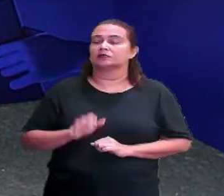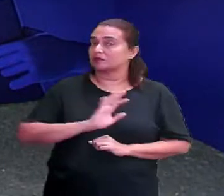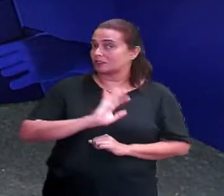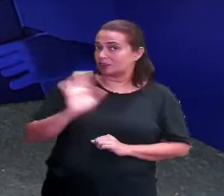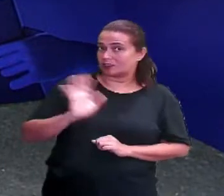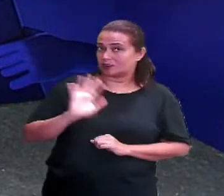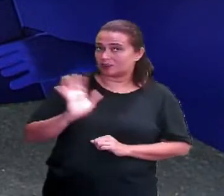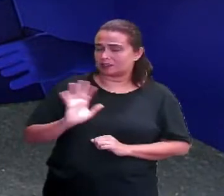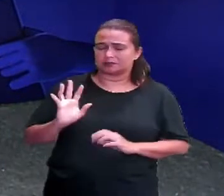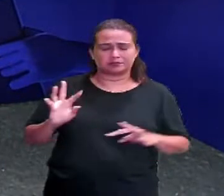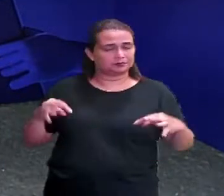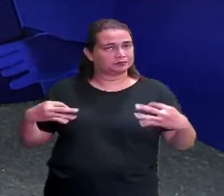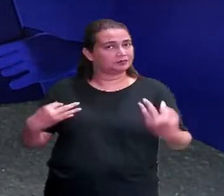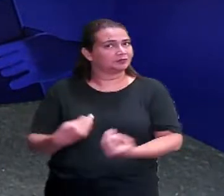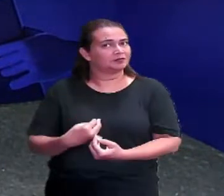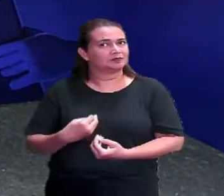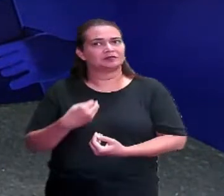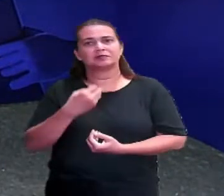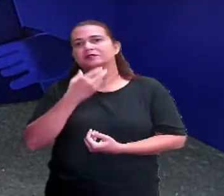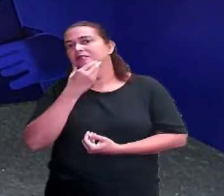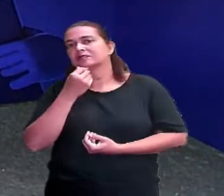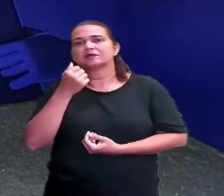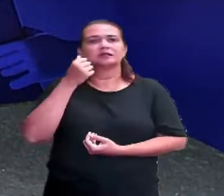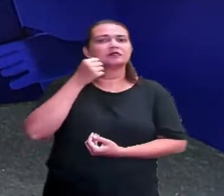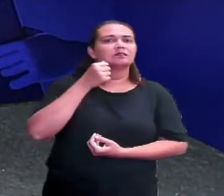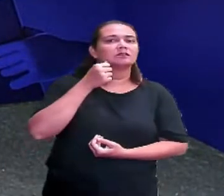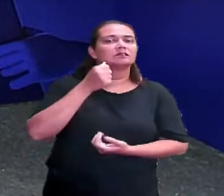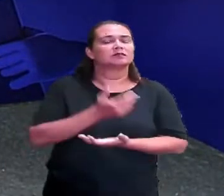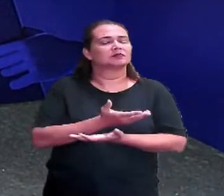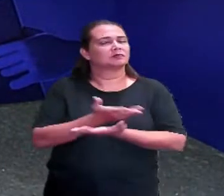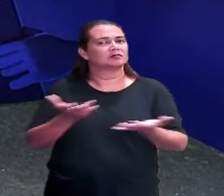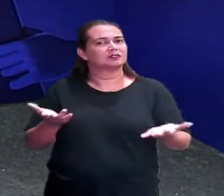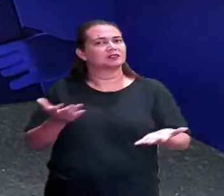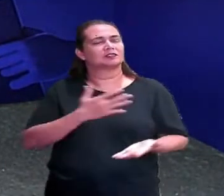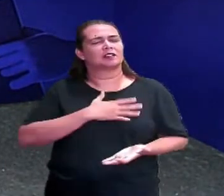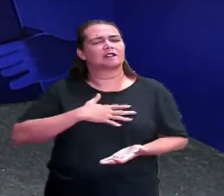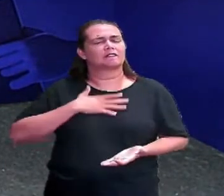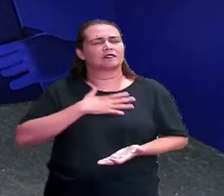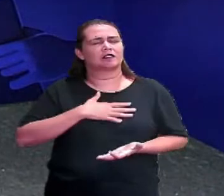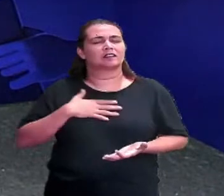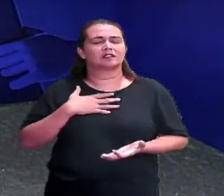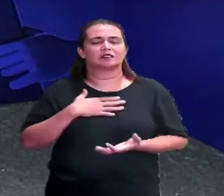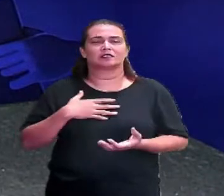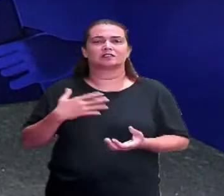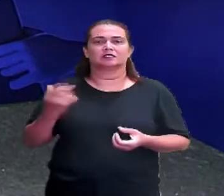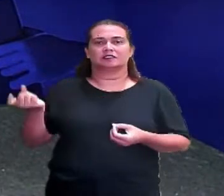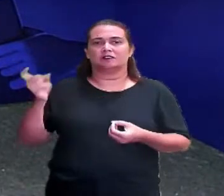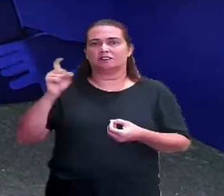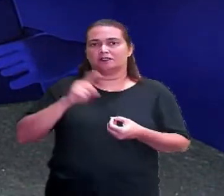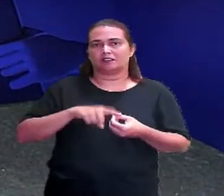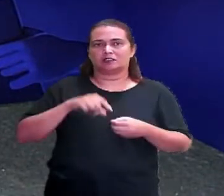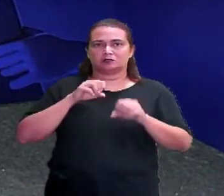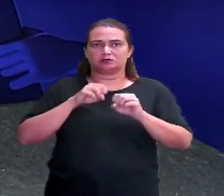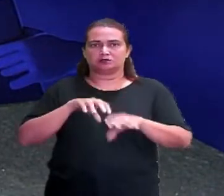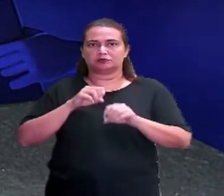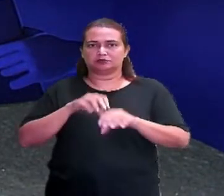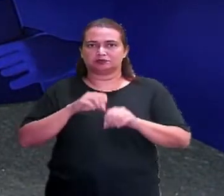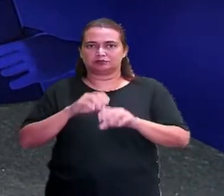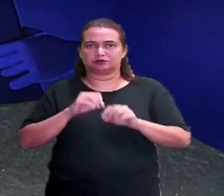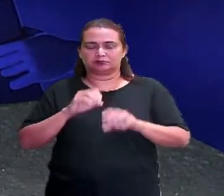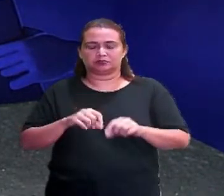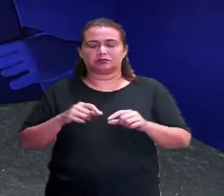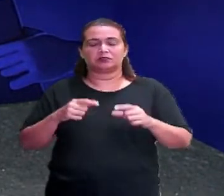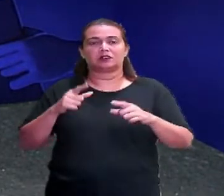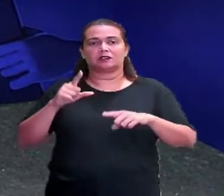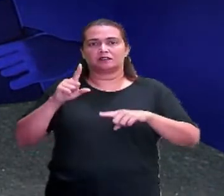Olá a todos, olá a todas. É com muita alegria que retomamos, o estudo das variedades linguísticas. Eu me